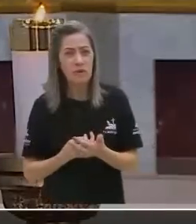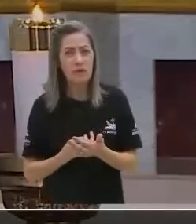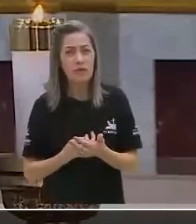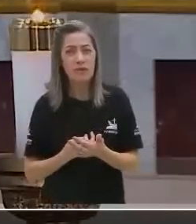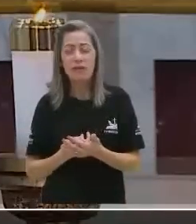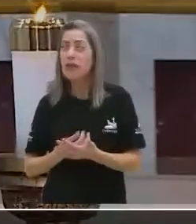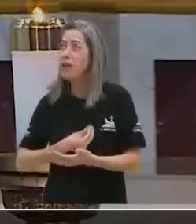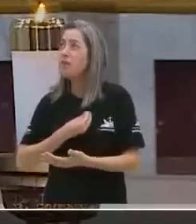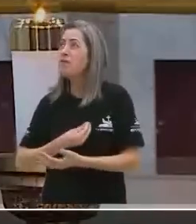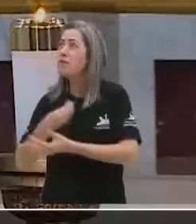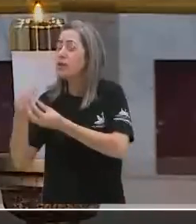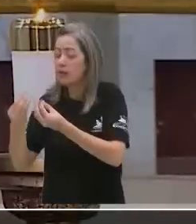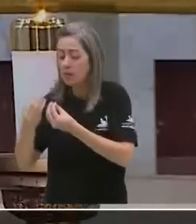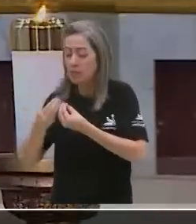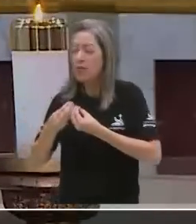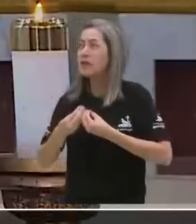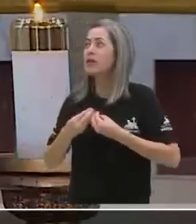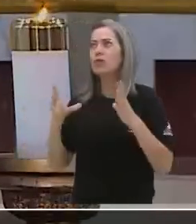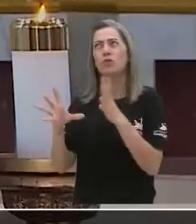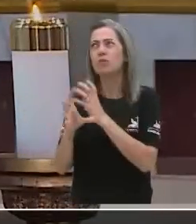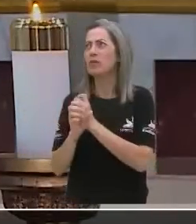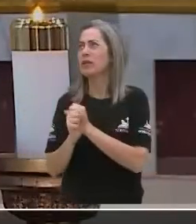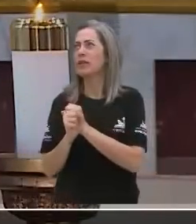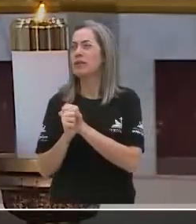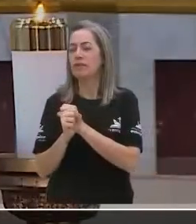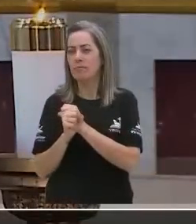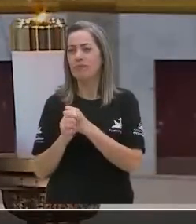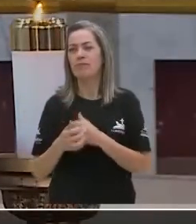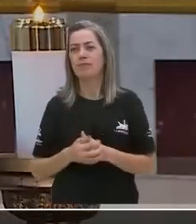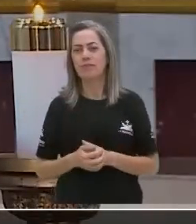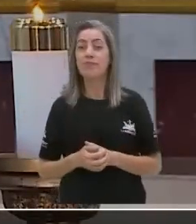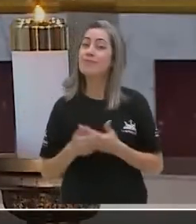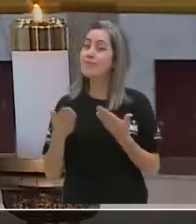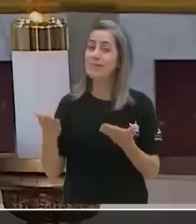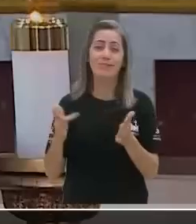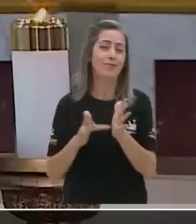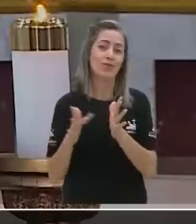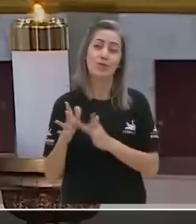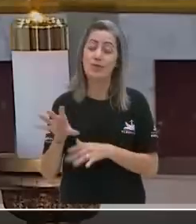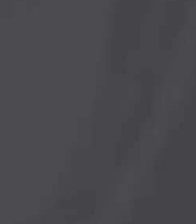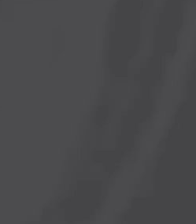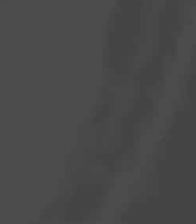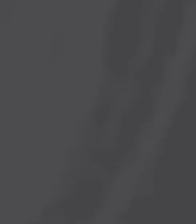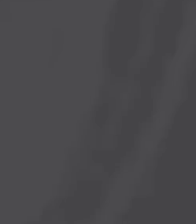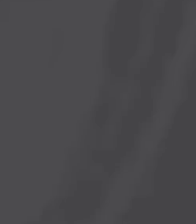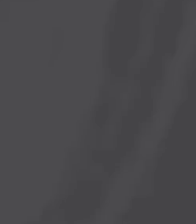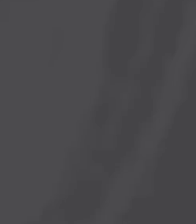vida em plenitude. Esse é Jesus.